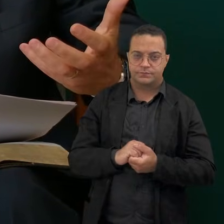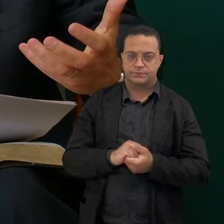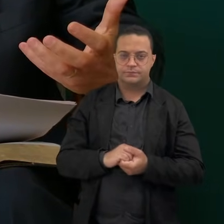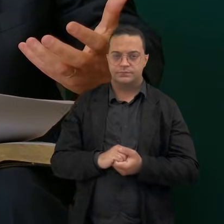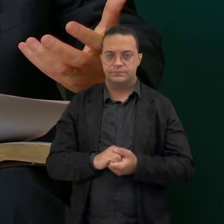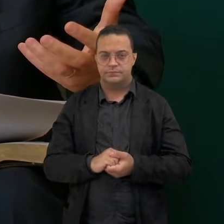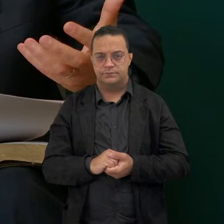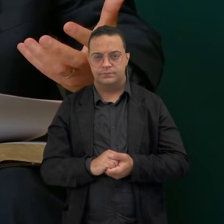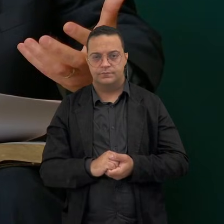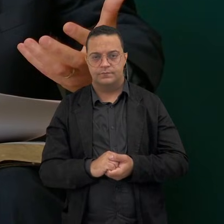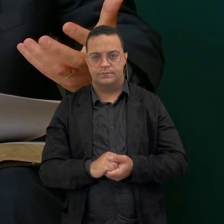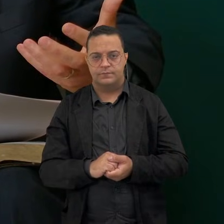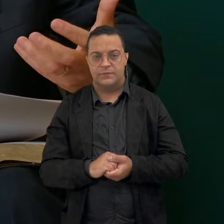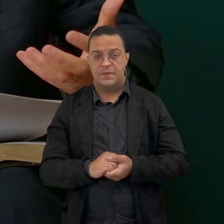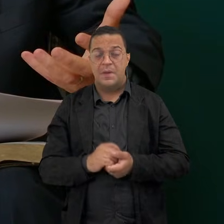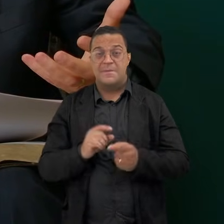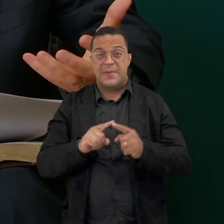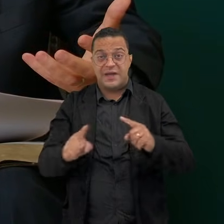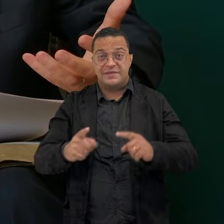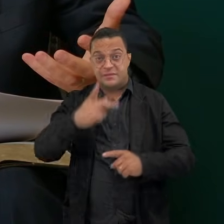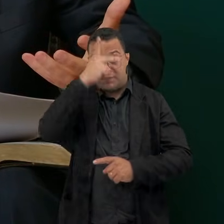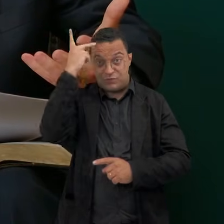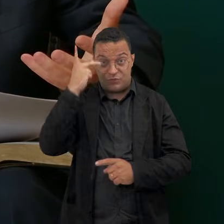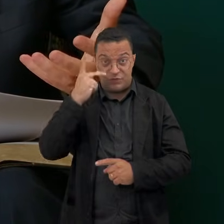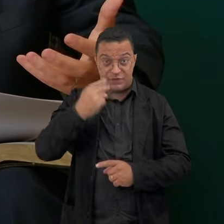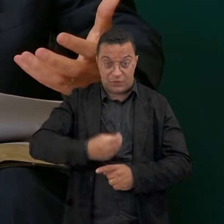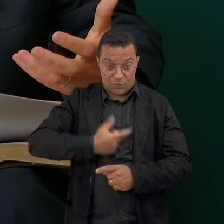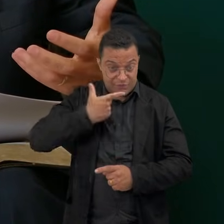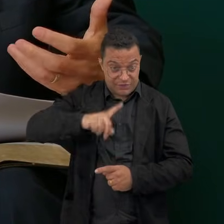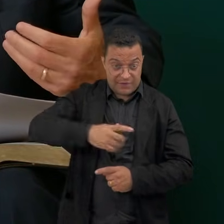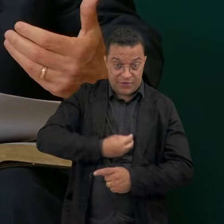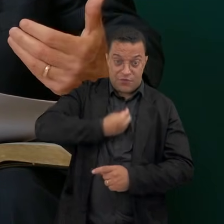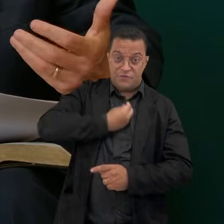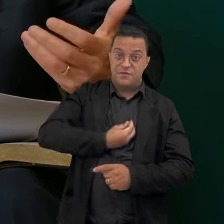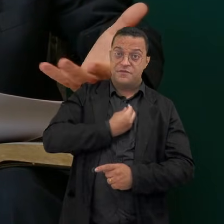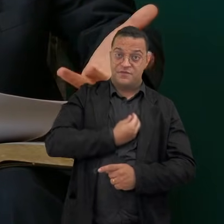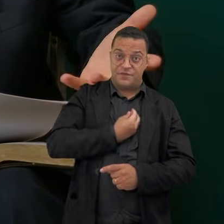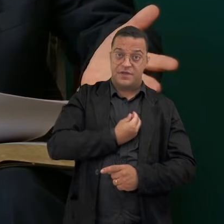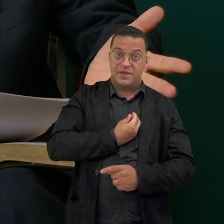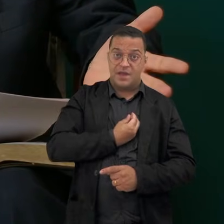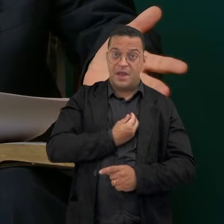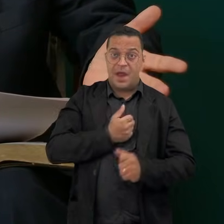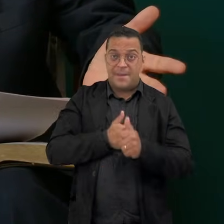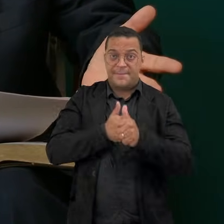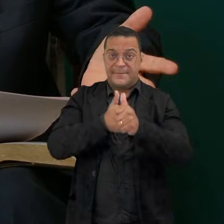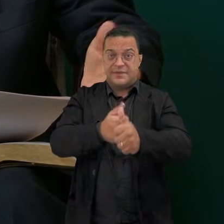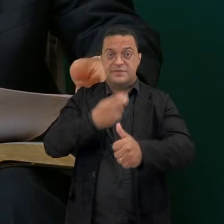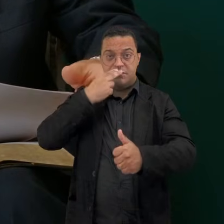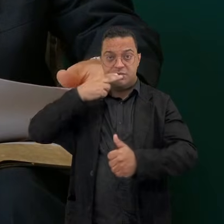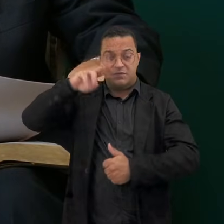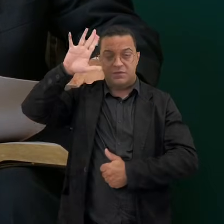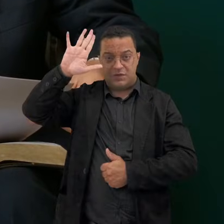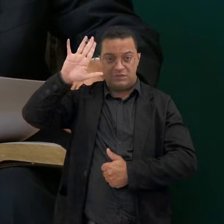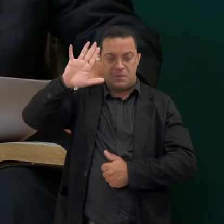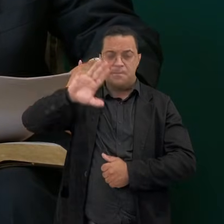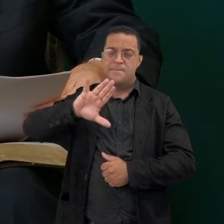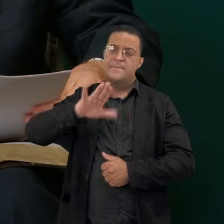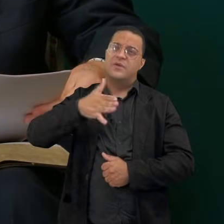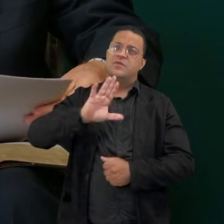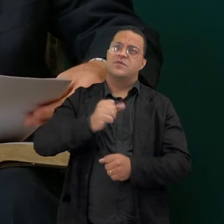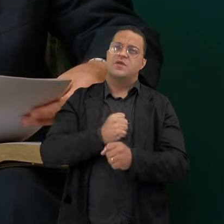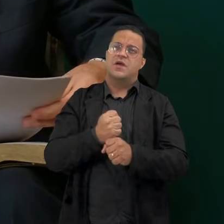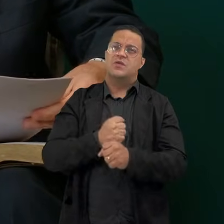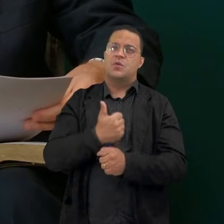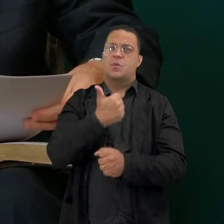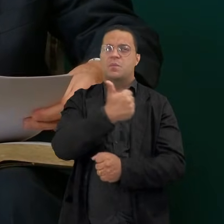remanescente que sobreviveu ao Holocausto, eles, em 1945, quando terminou a Segunda